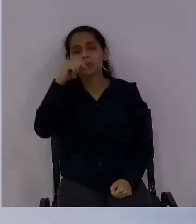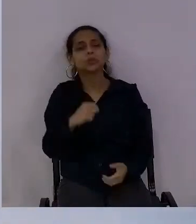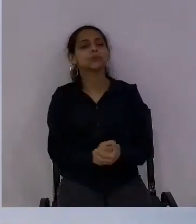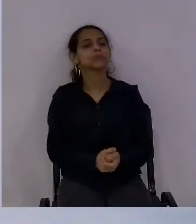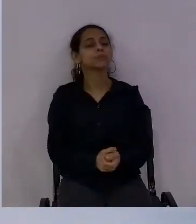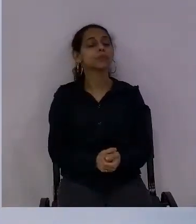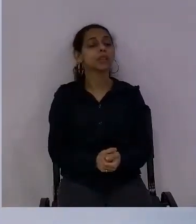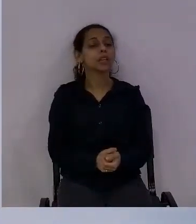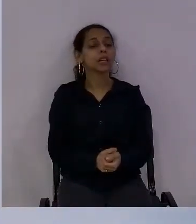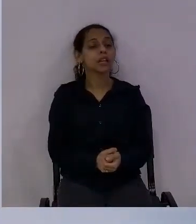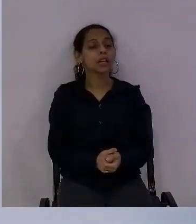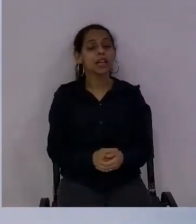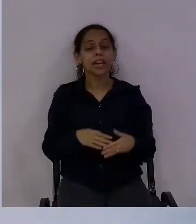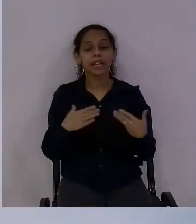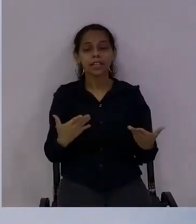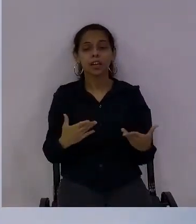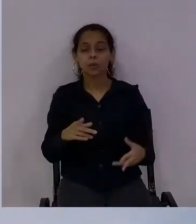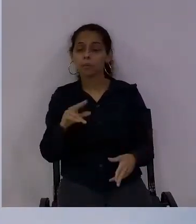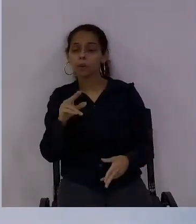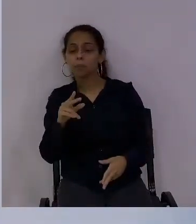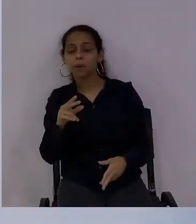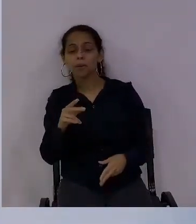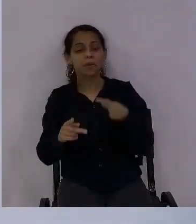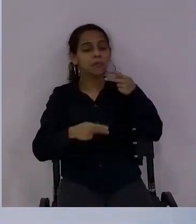passe dessa fase para você?